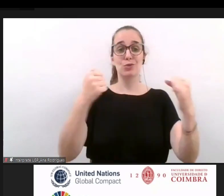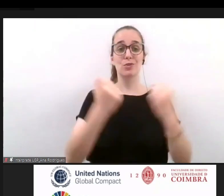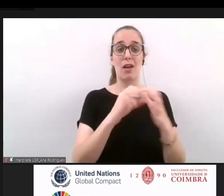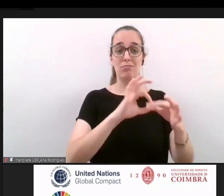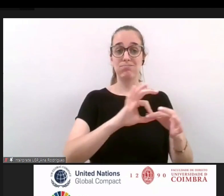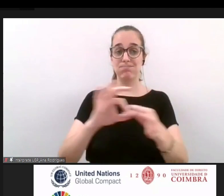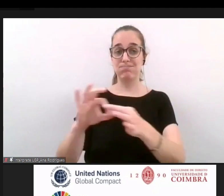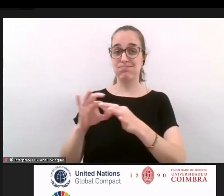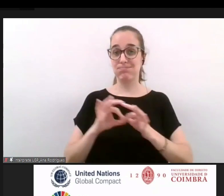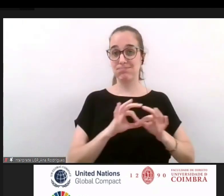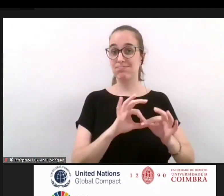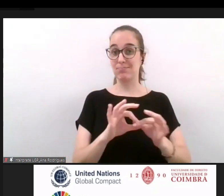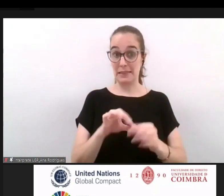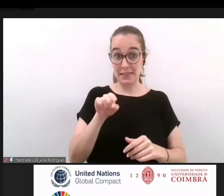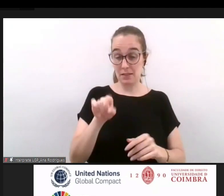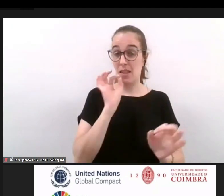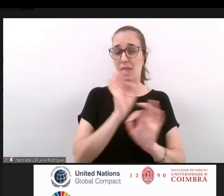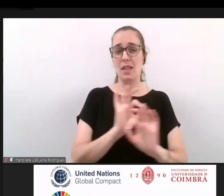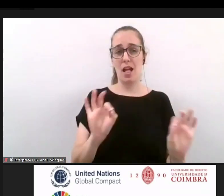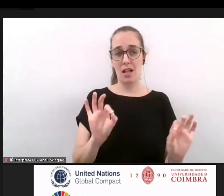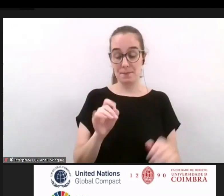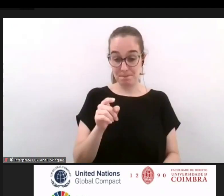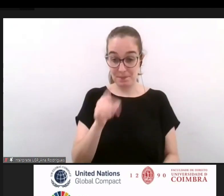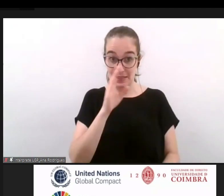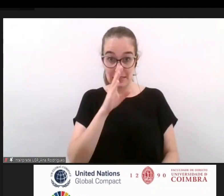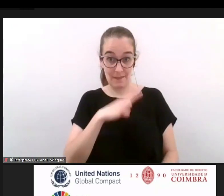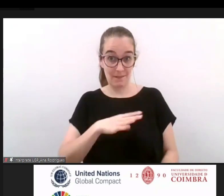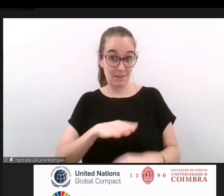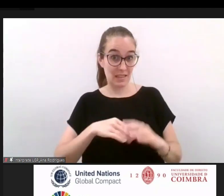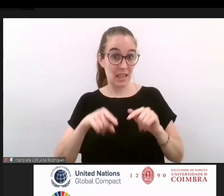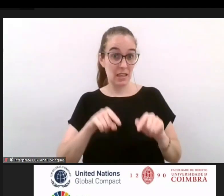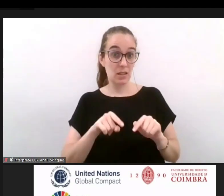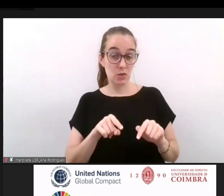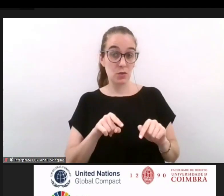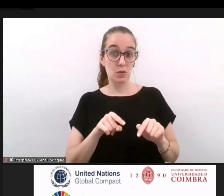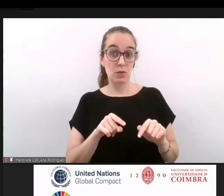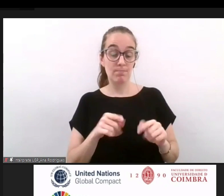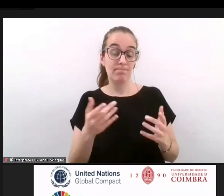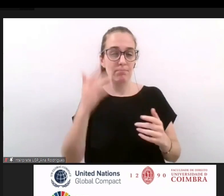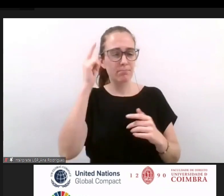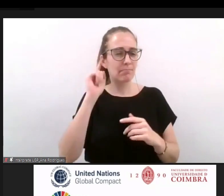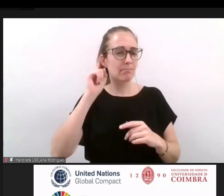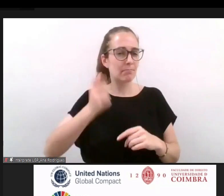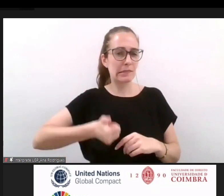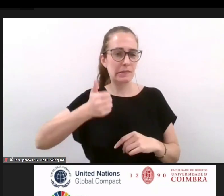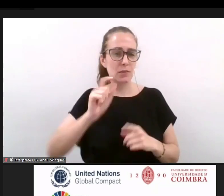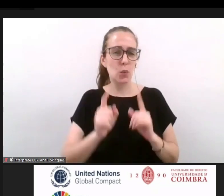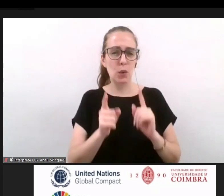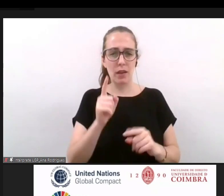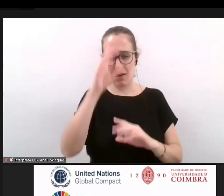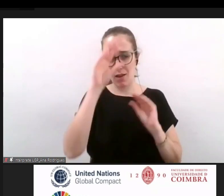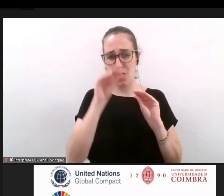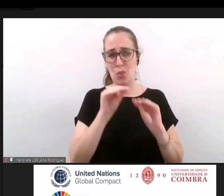ideal. E consideramos que, para isso, um dos principais veículos, reforçando outra vez esta ideia, é a educação para o desenvolvimento